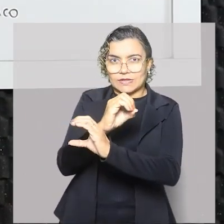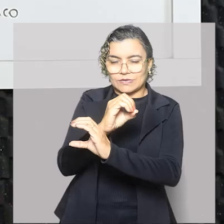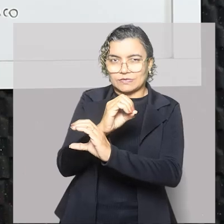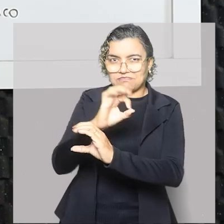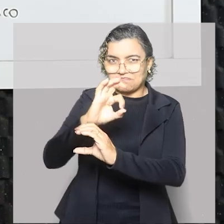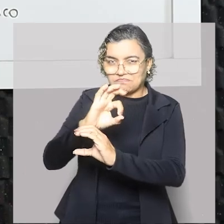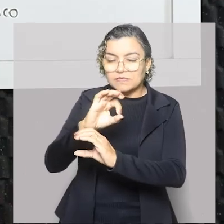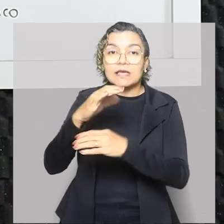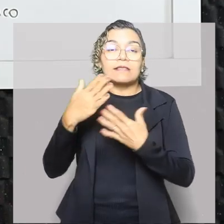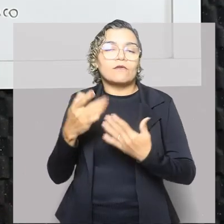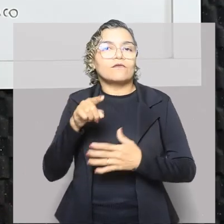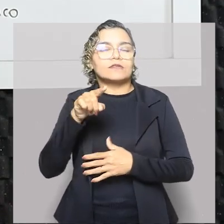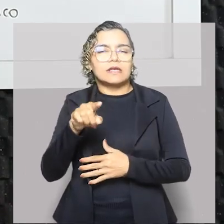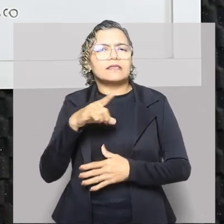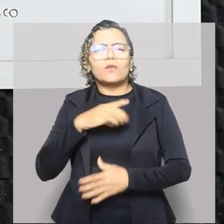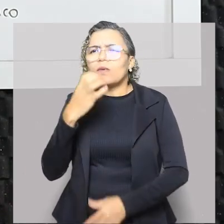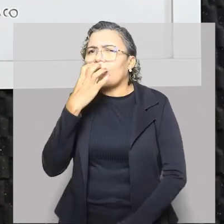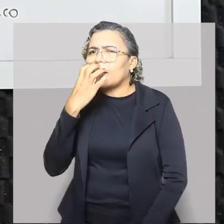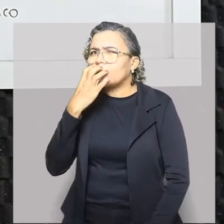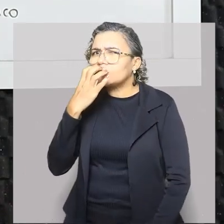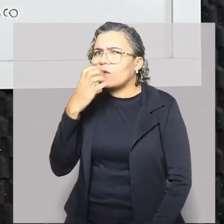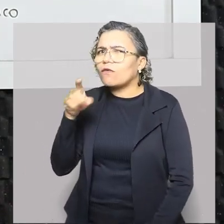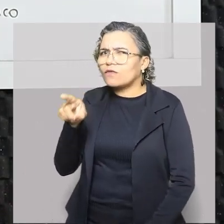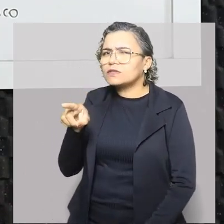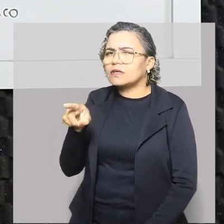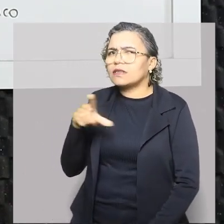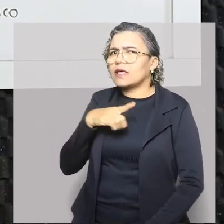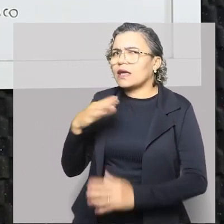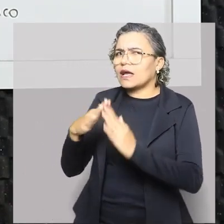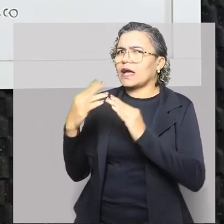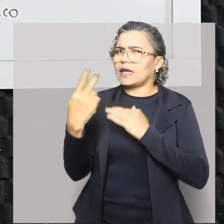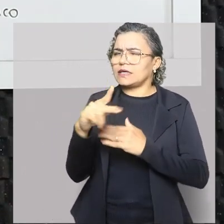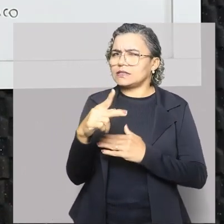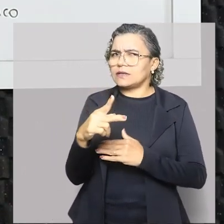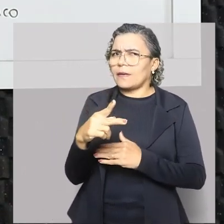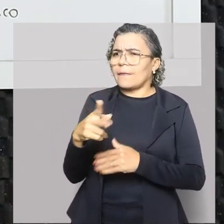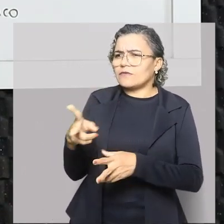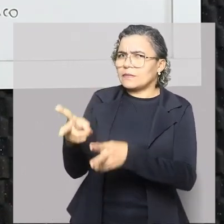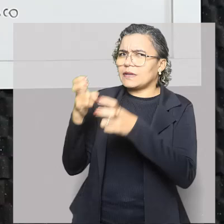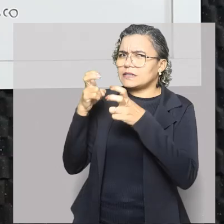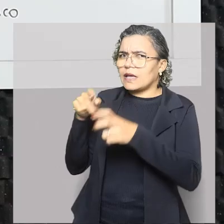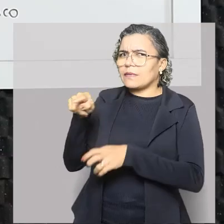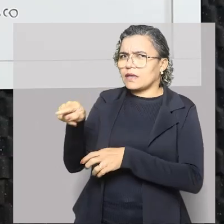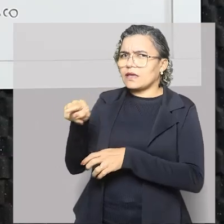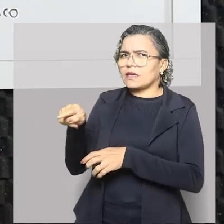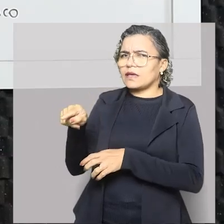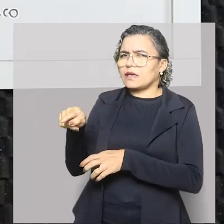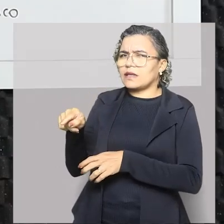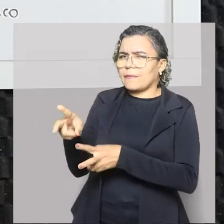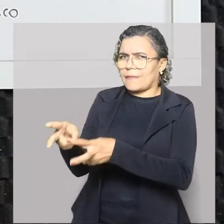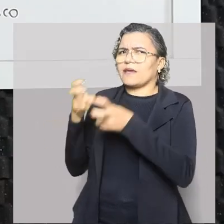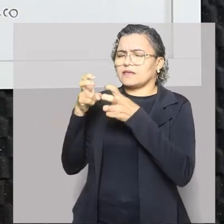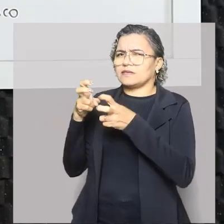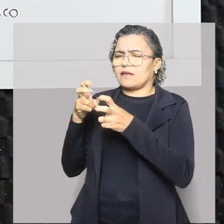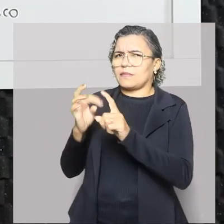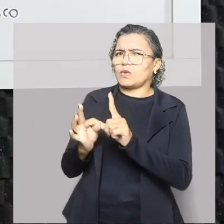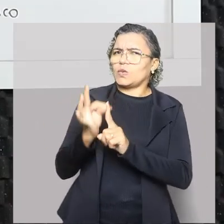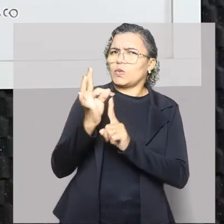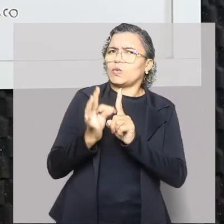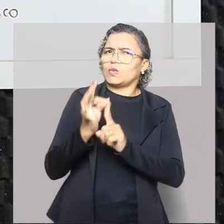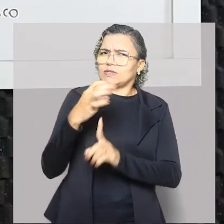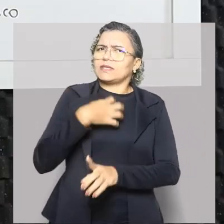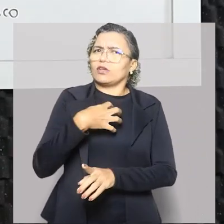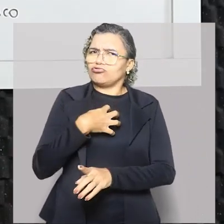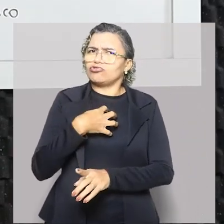sentir essa mudança de temperatura? Vai, né? Claro que vai. Você acha que o seu cachorro vai sentir essa mudança de temperatura? Ele